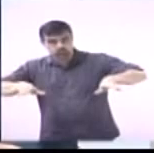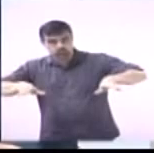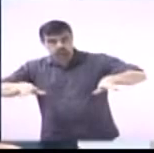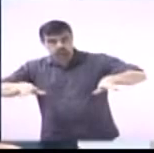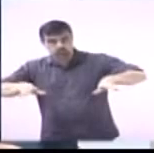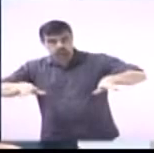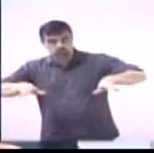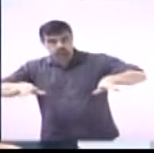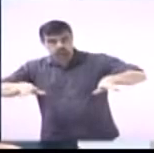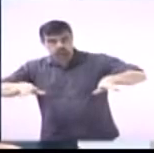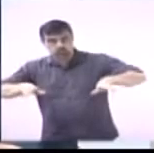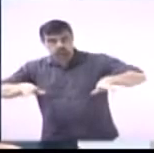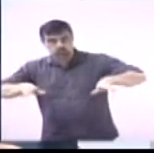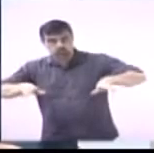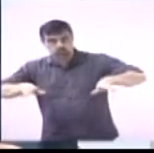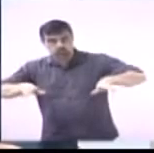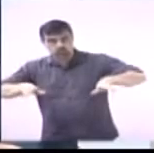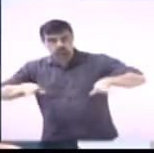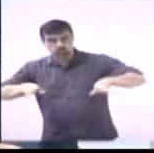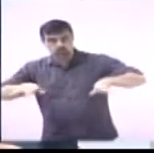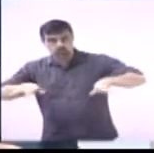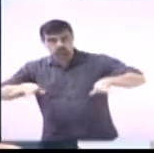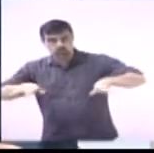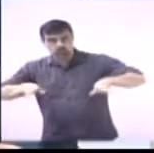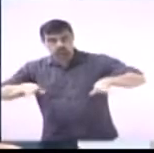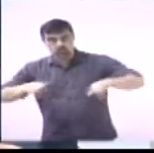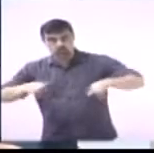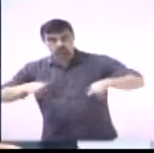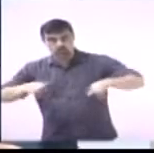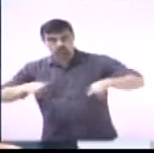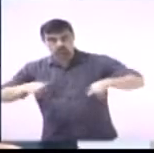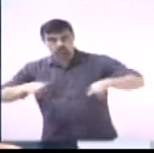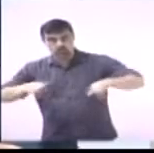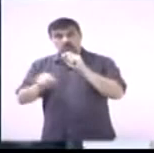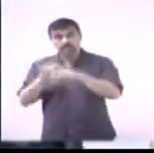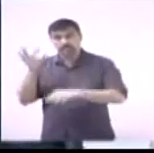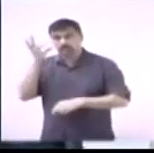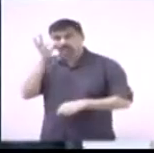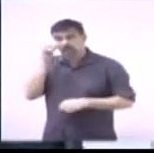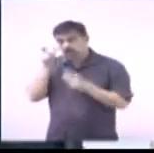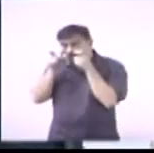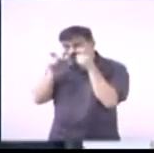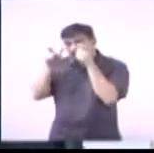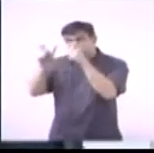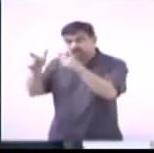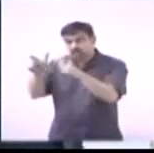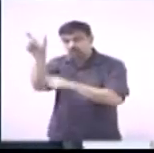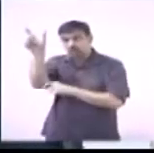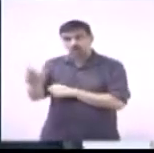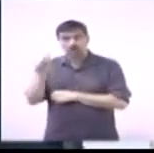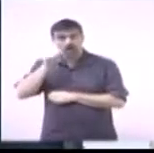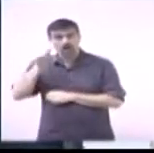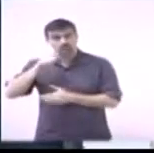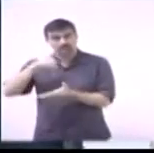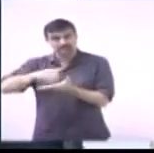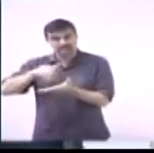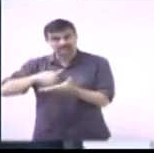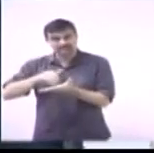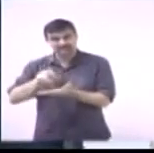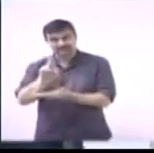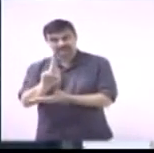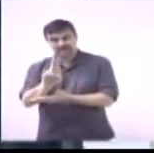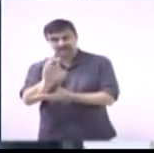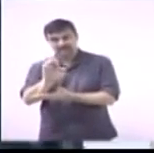dizer da secretária, muito feliz quem teve a oportunidade de acompanhar a explanação da secretária